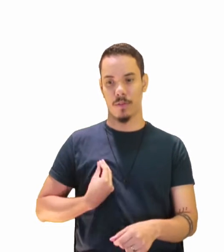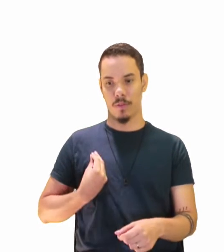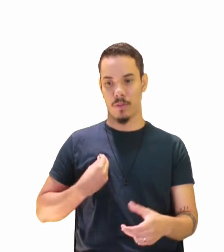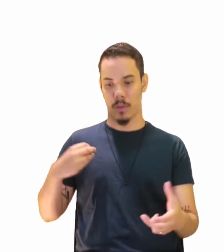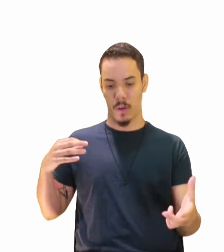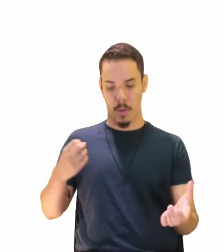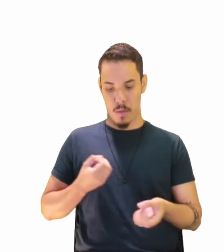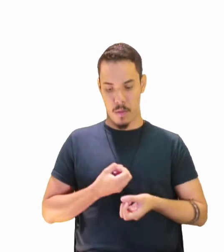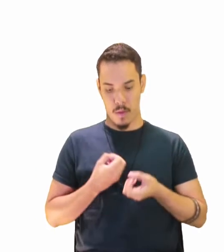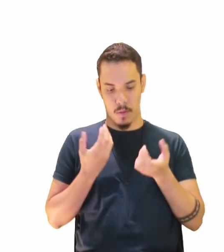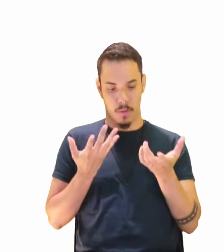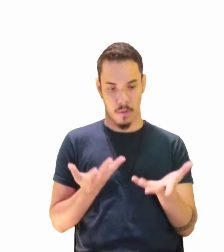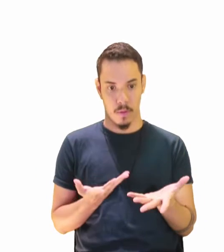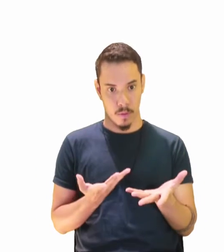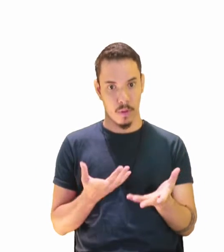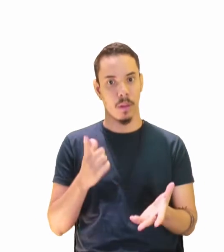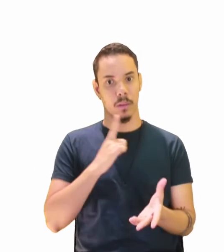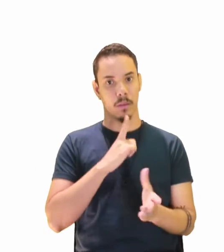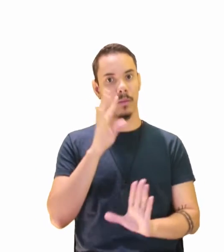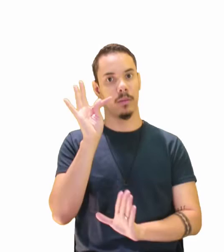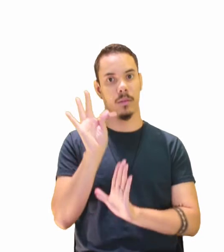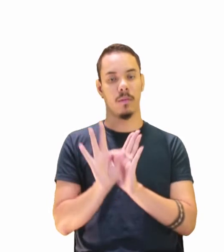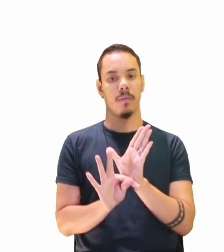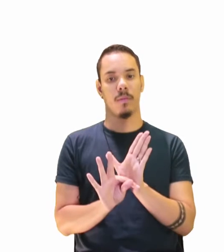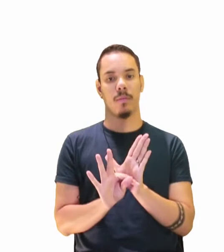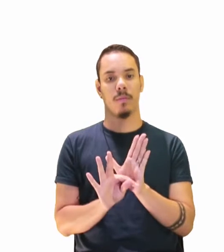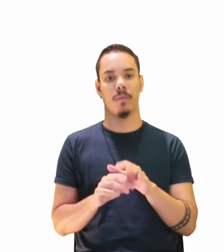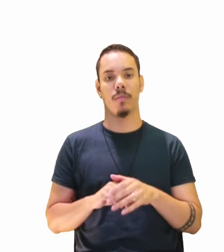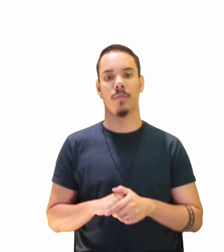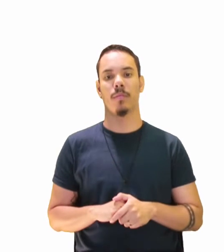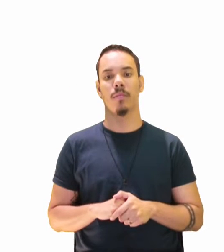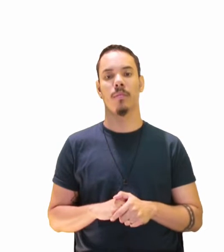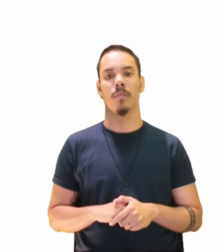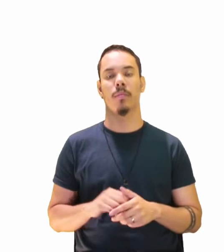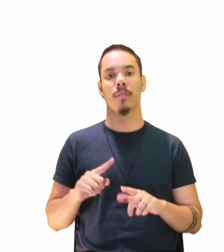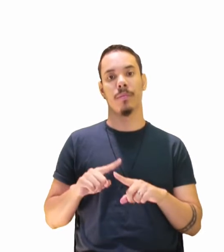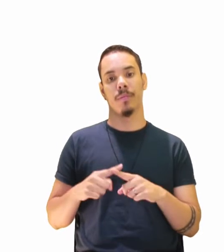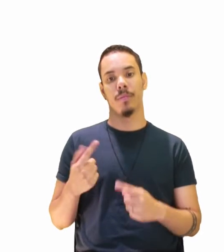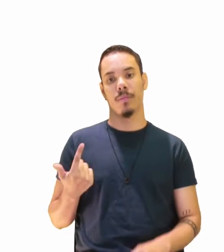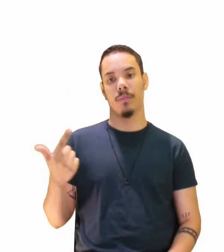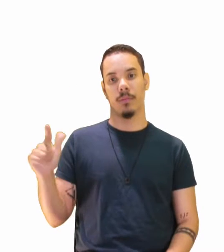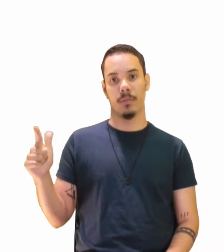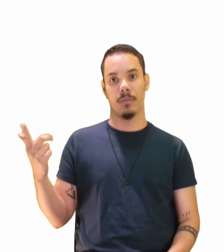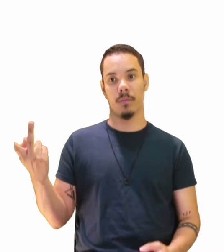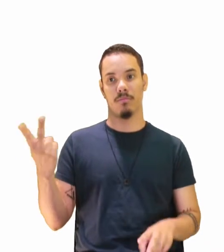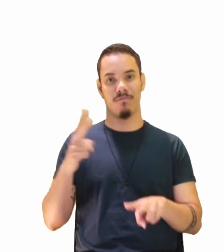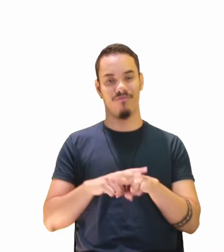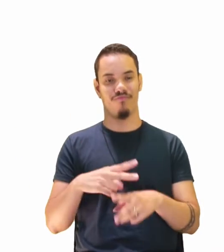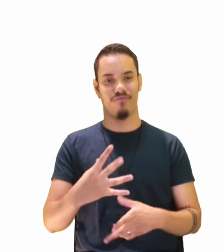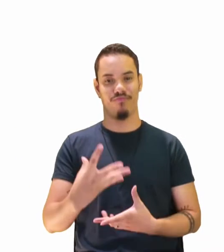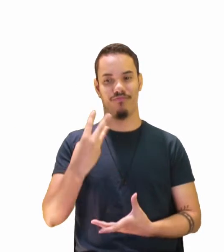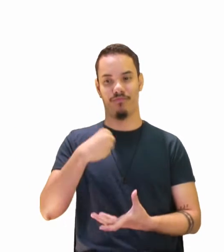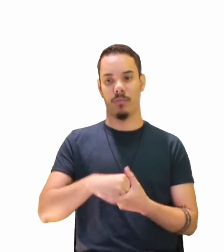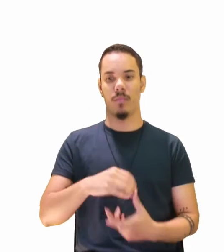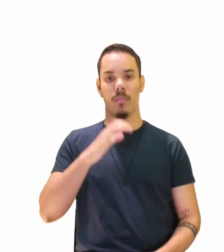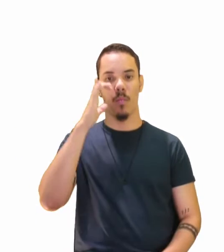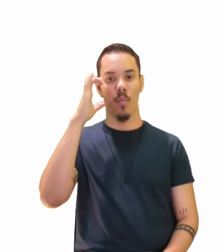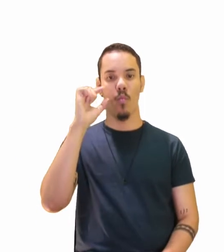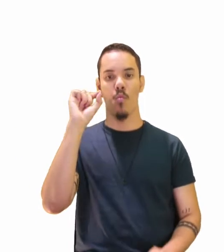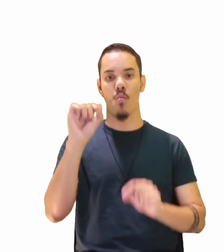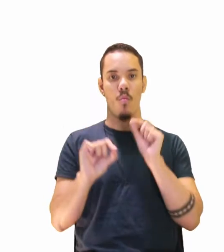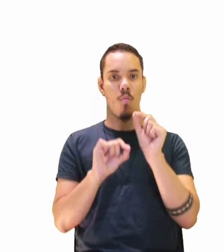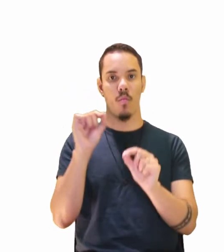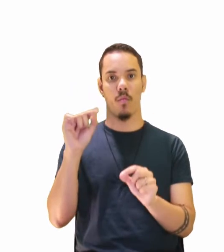fora. Ainda tem mais texto. Bernardes para a cela. Então, o que está oculto aqui?